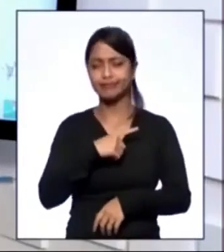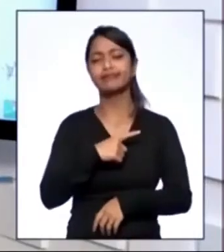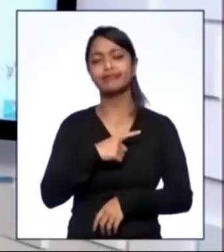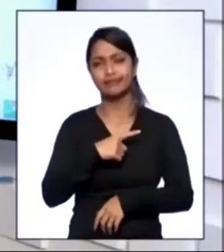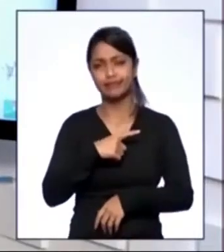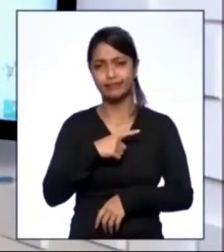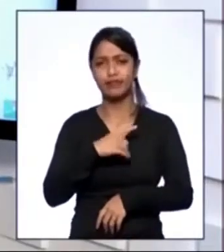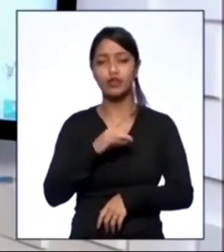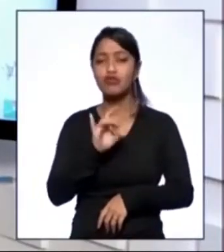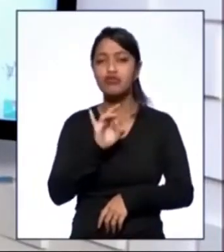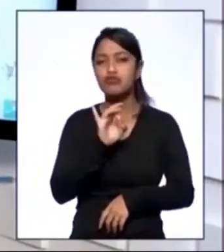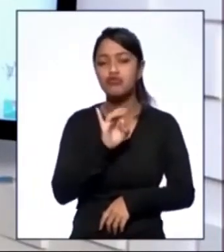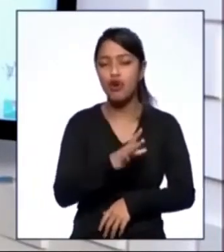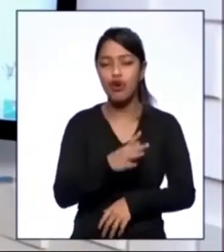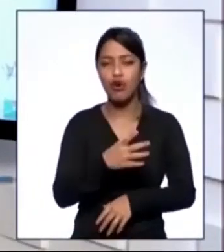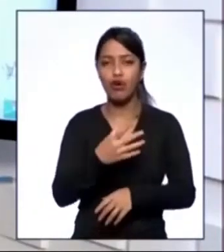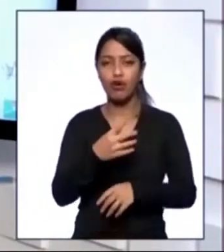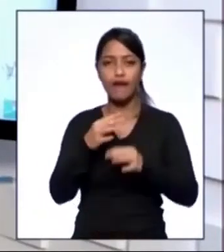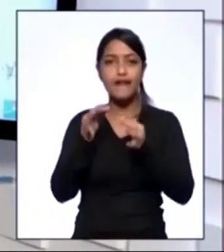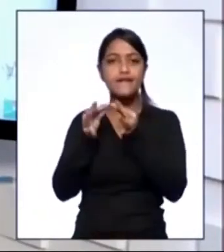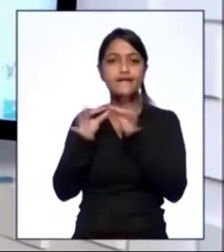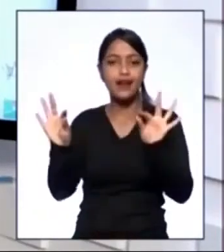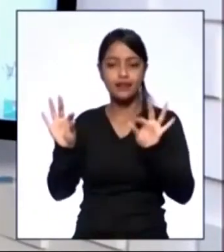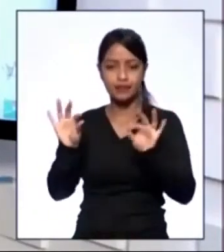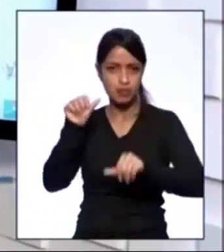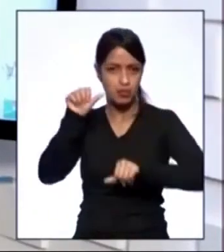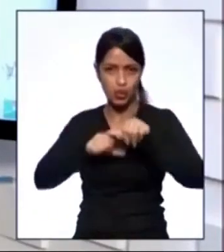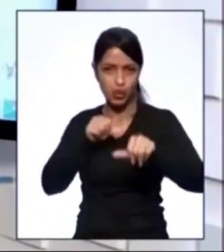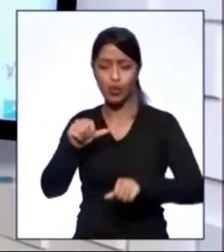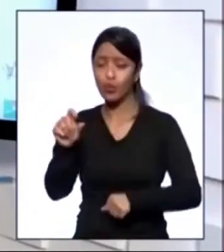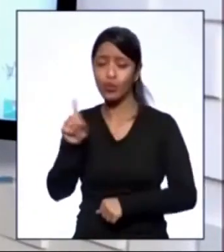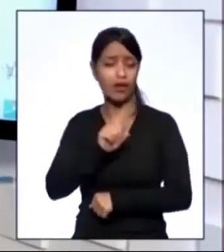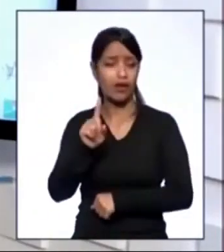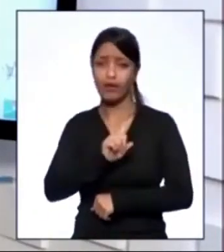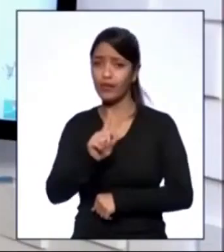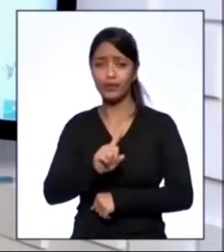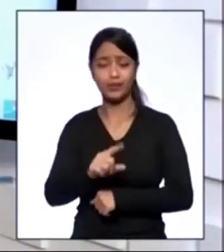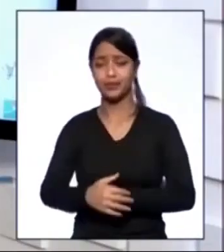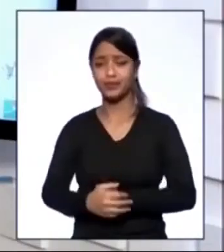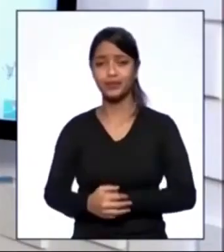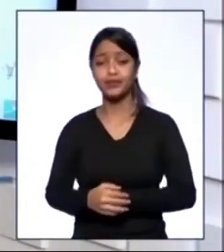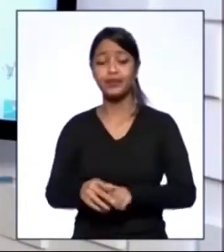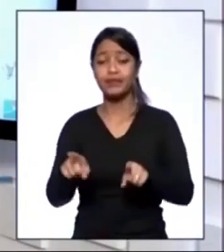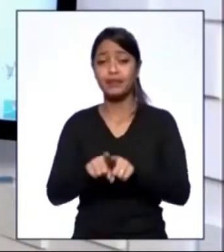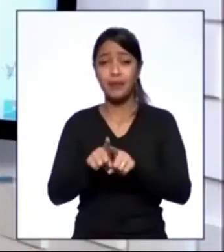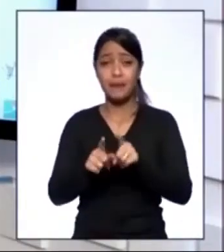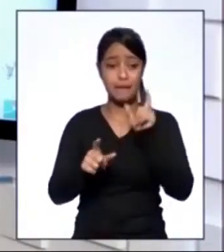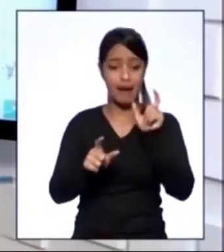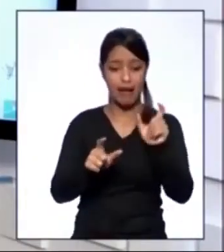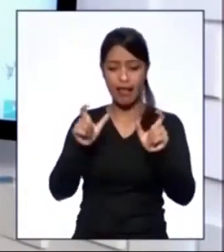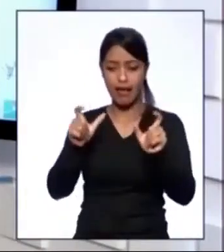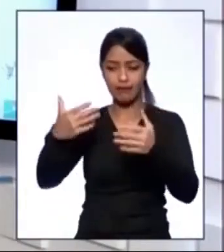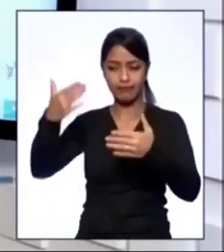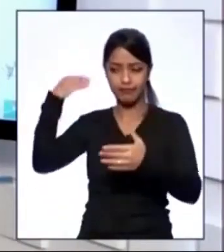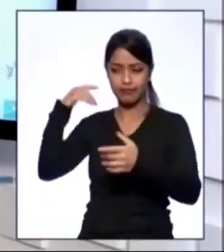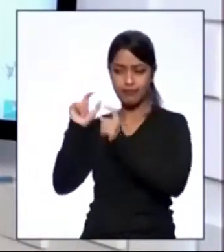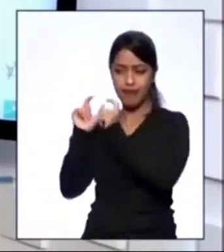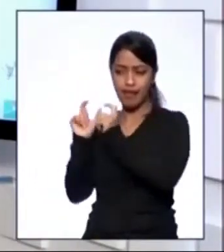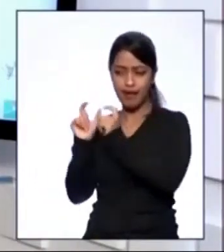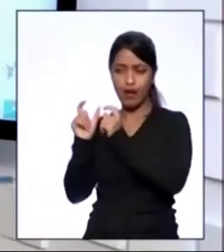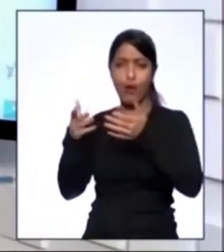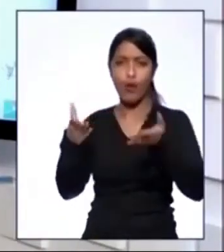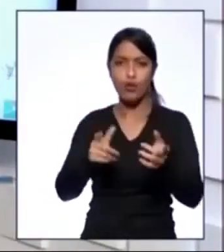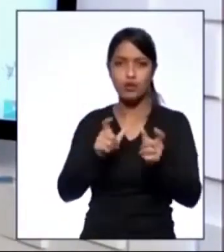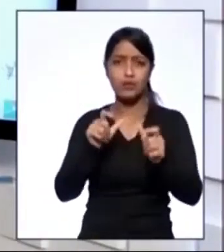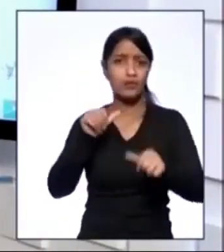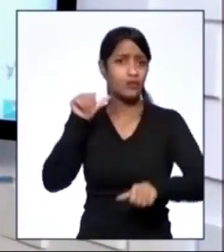nossas construções de frase, como também nas nossas escolhas de palavras. Ó, vamos jogar